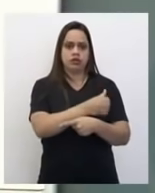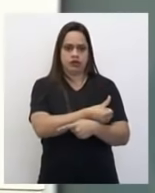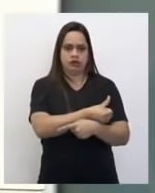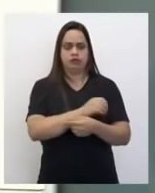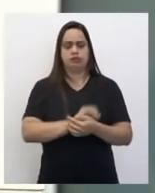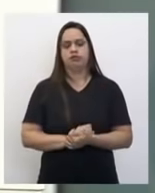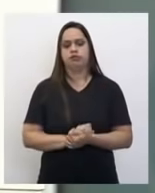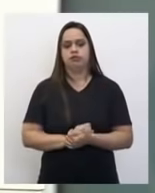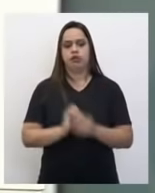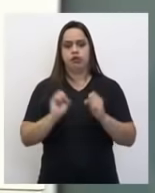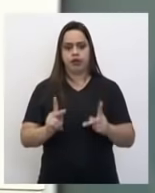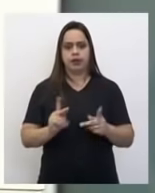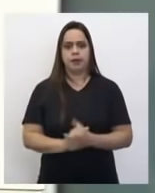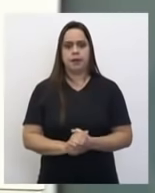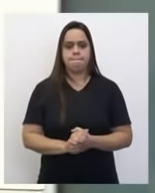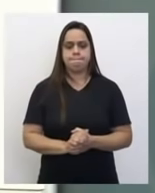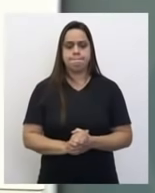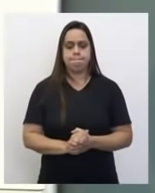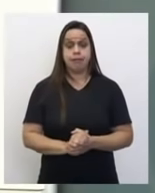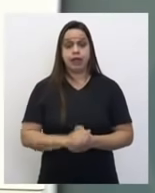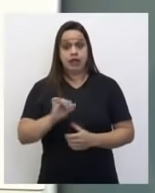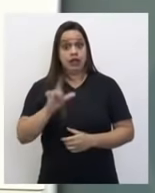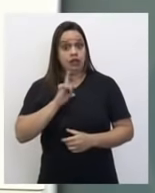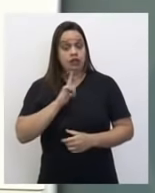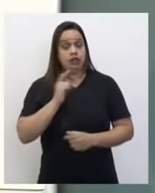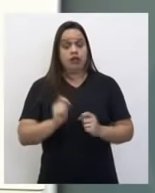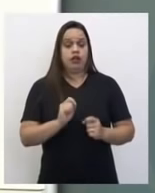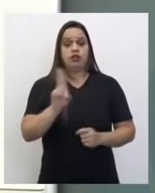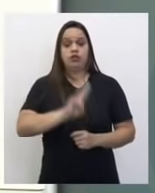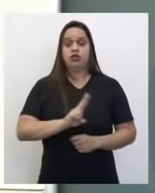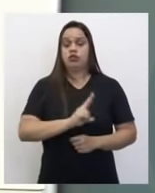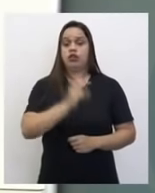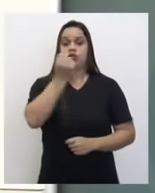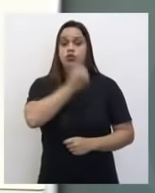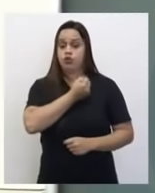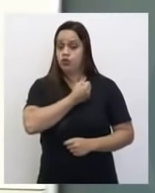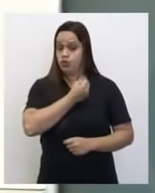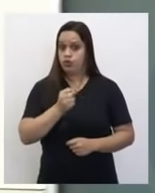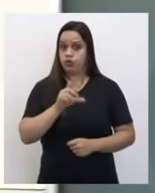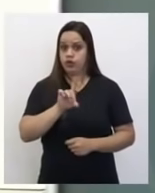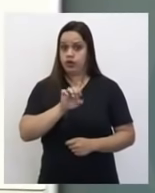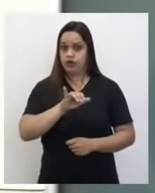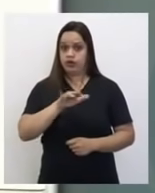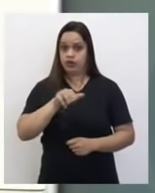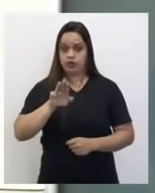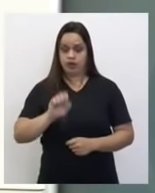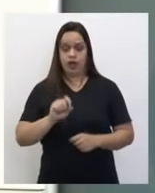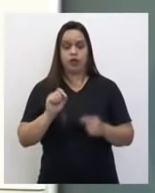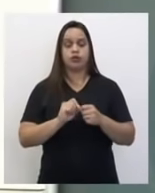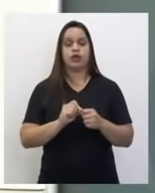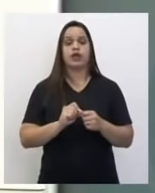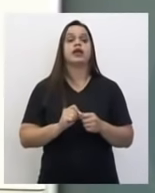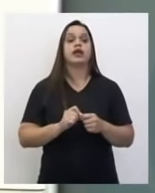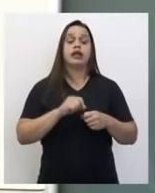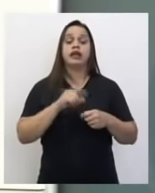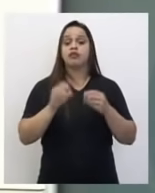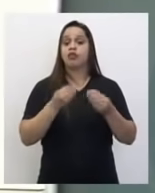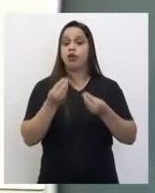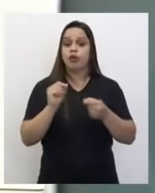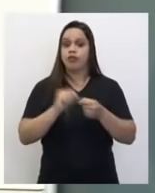tá? Se eu estivesse usando o número decimal, esse número de cá para cá, o que que